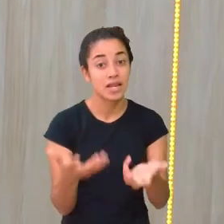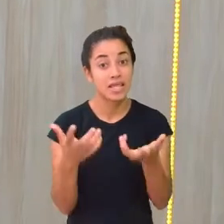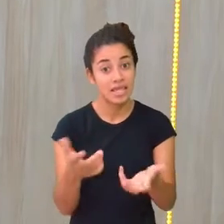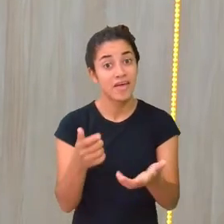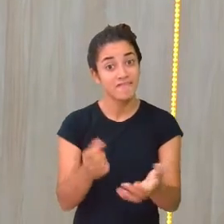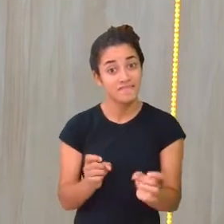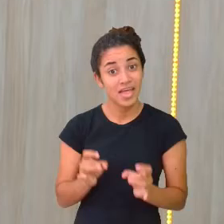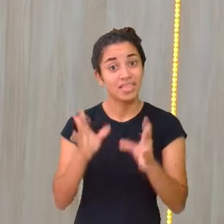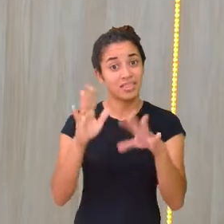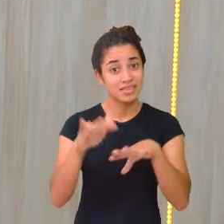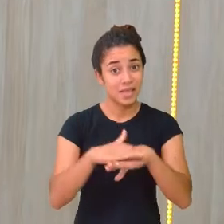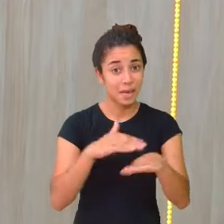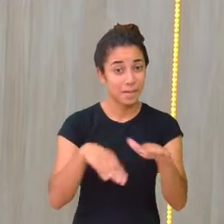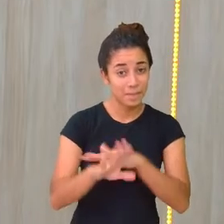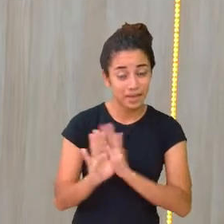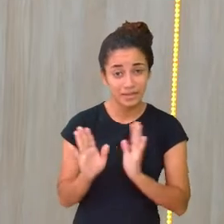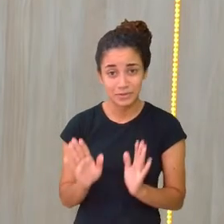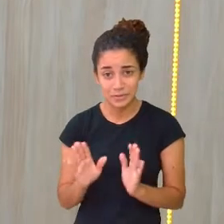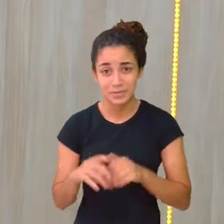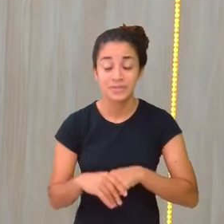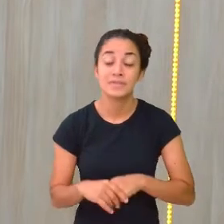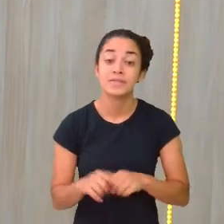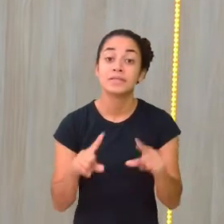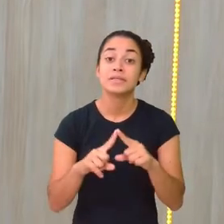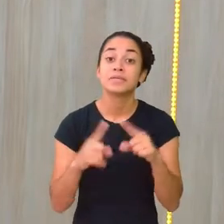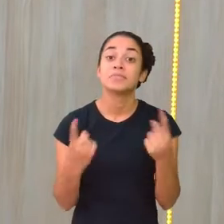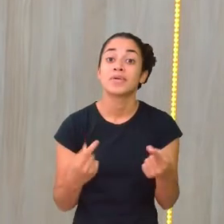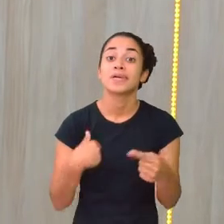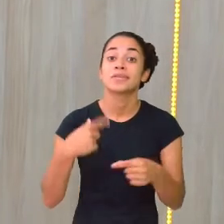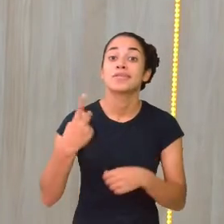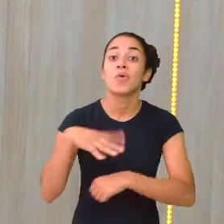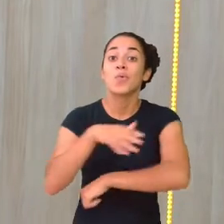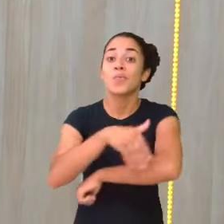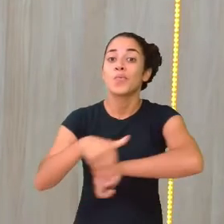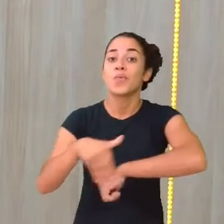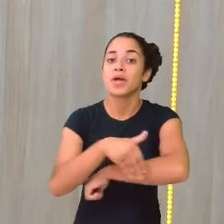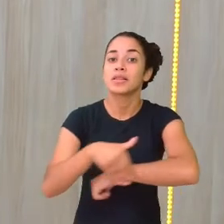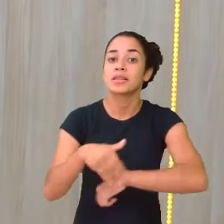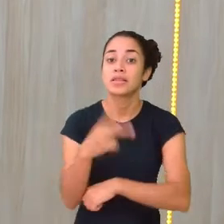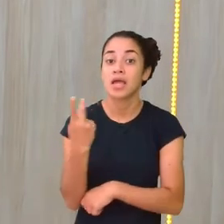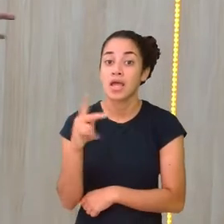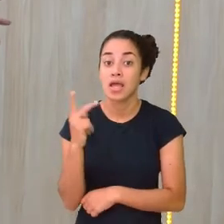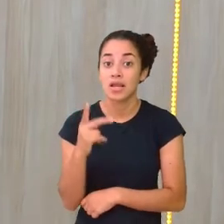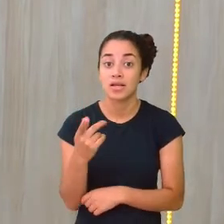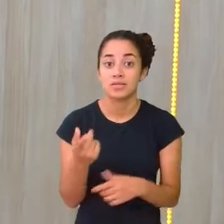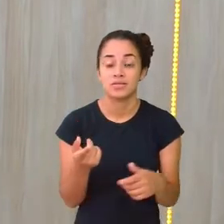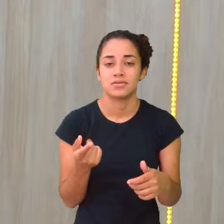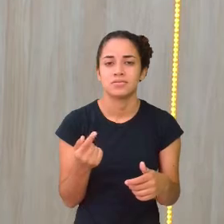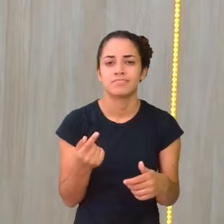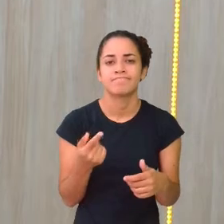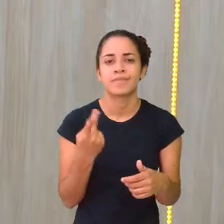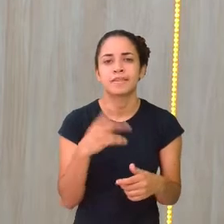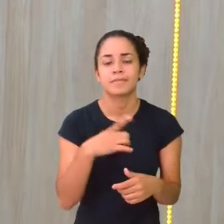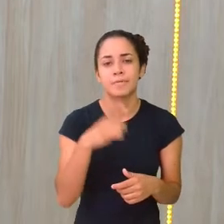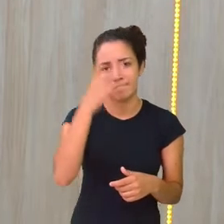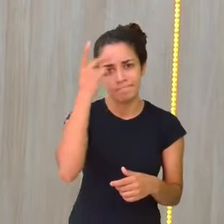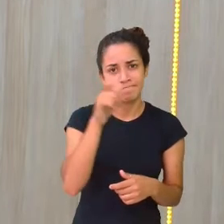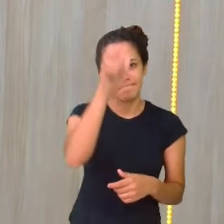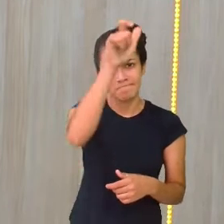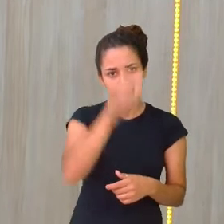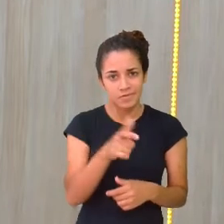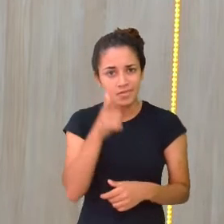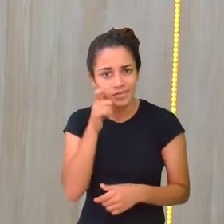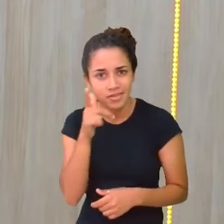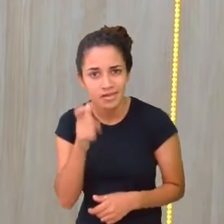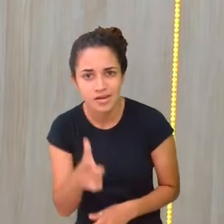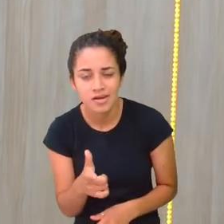tamanco. Tamanco. Mas aí, na sua rua, não encontrou alguém interessado no tamanco preto. Jogou na internet,